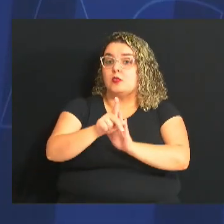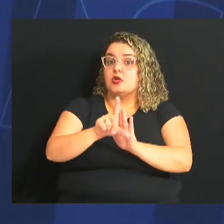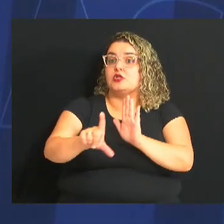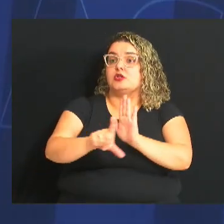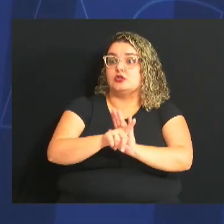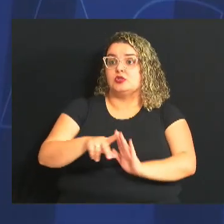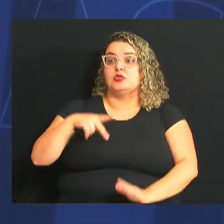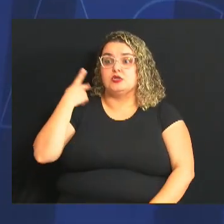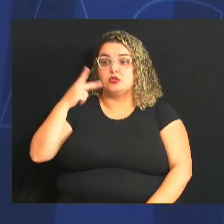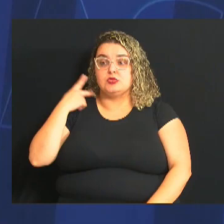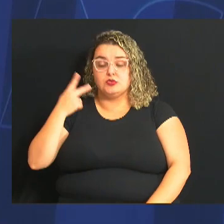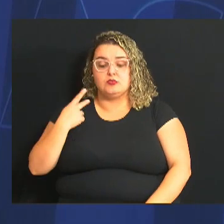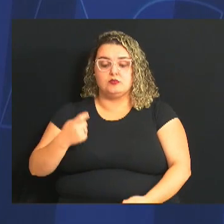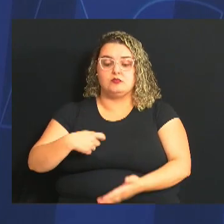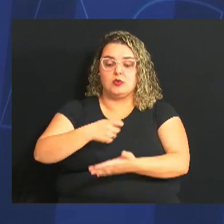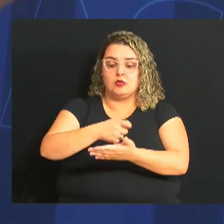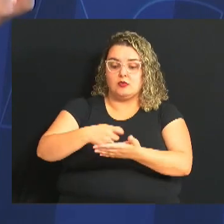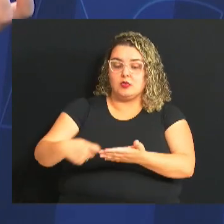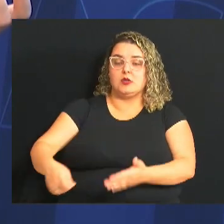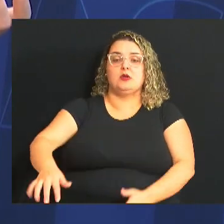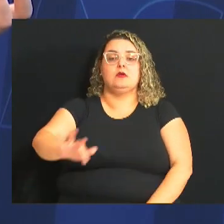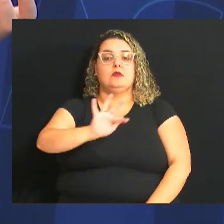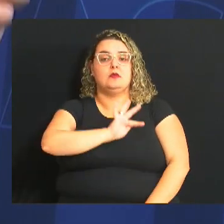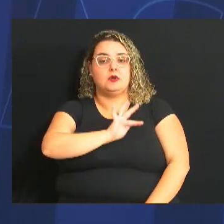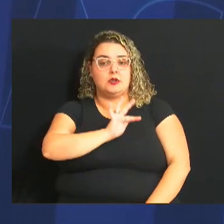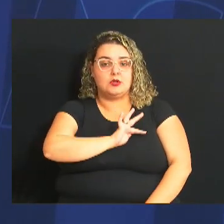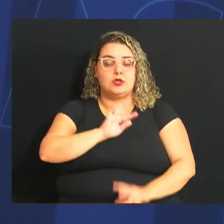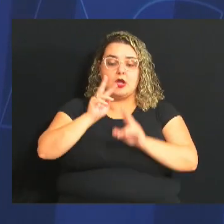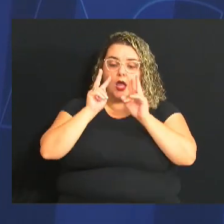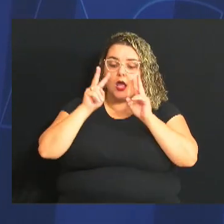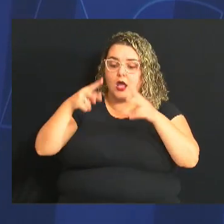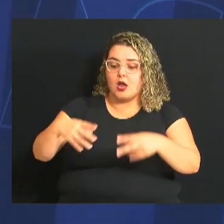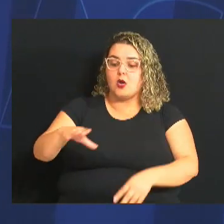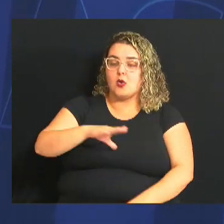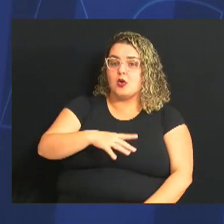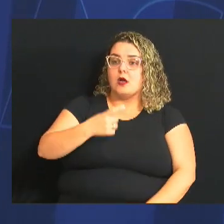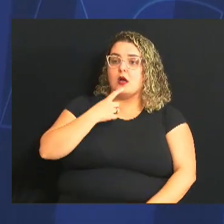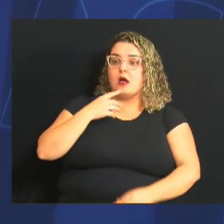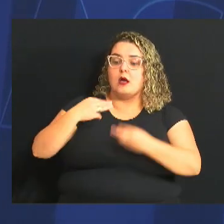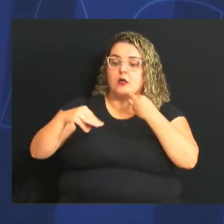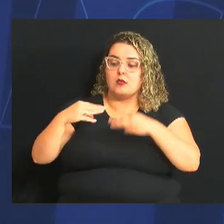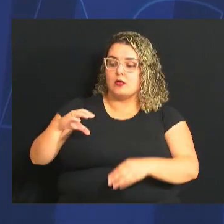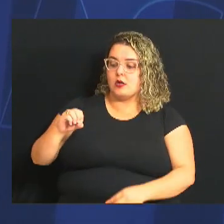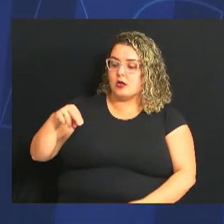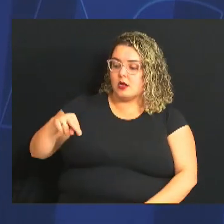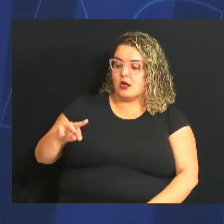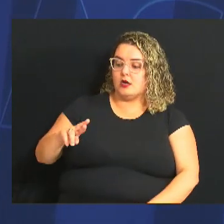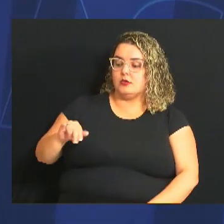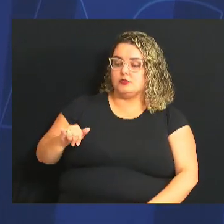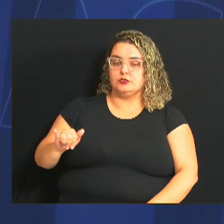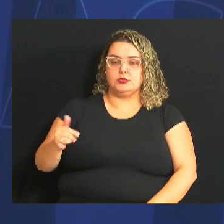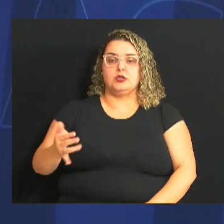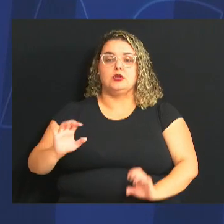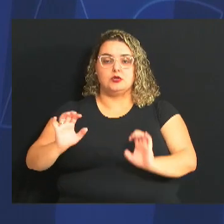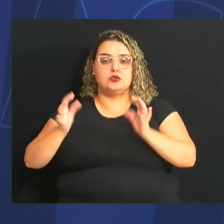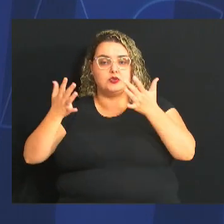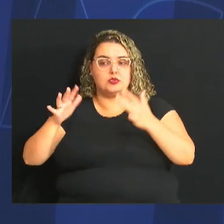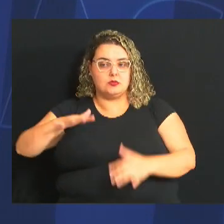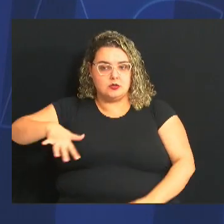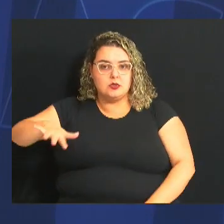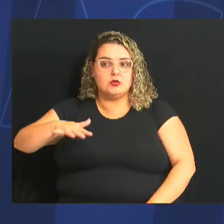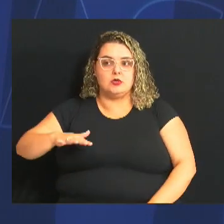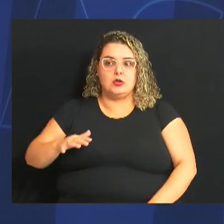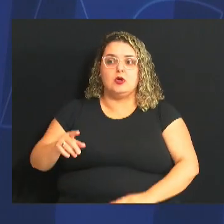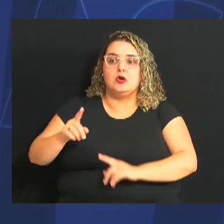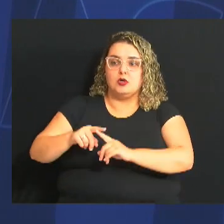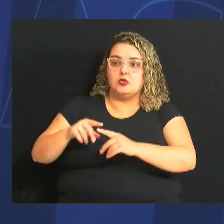vereador Fernando Mendes, que reconhece em Campinas a música country e os eventos relacionados ao gênero